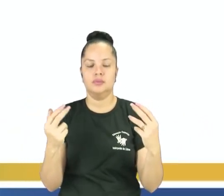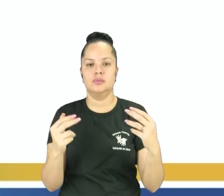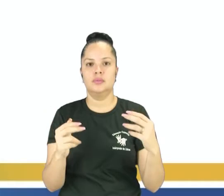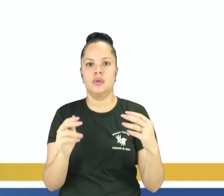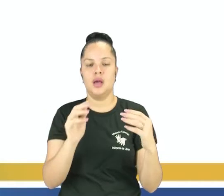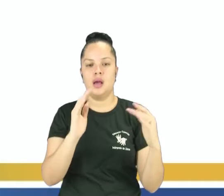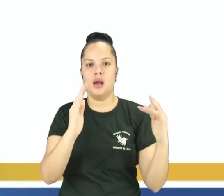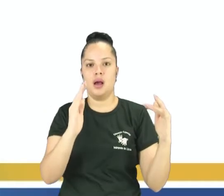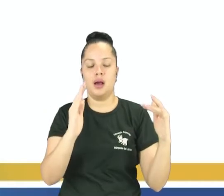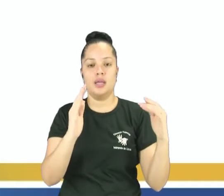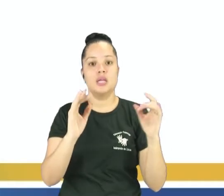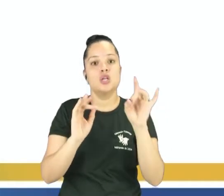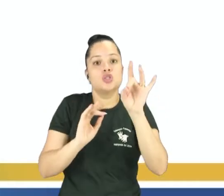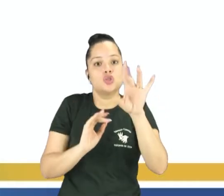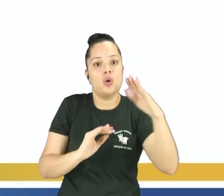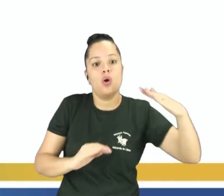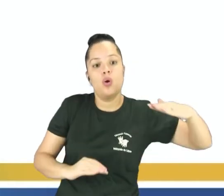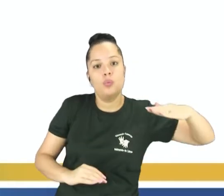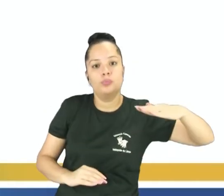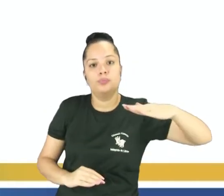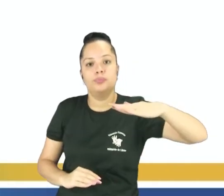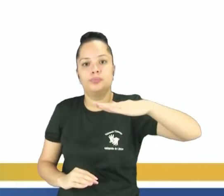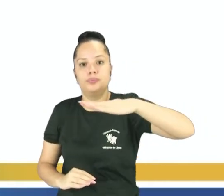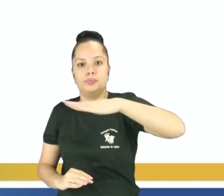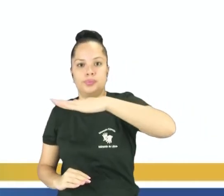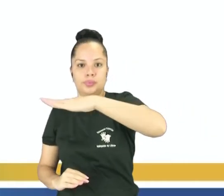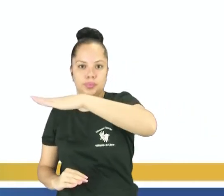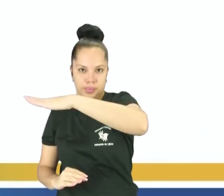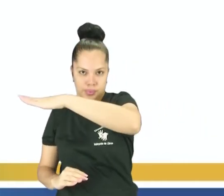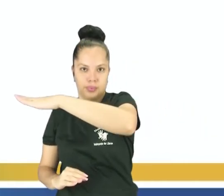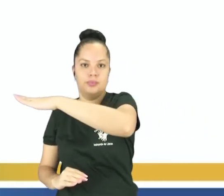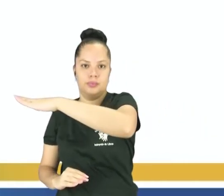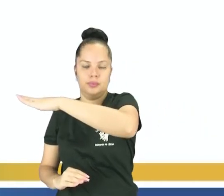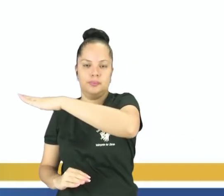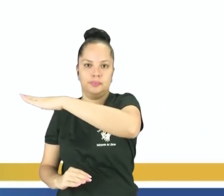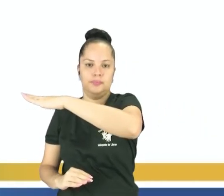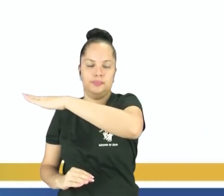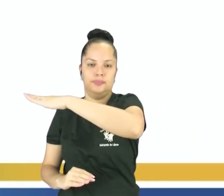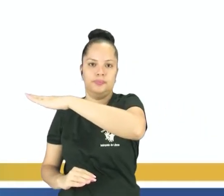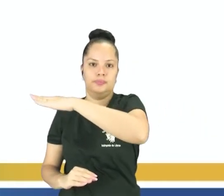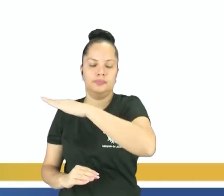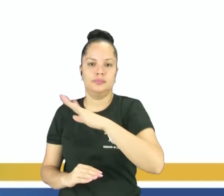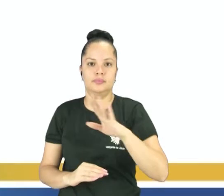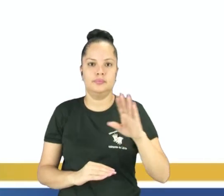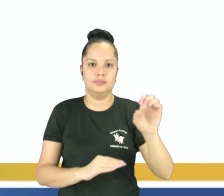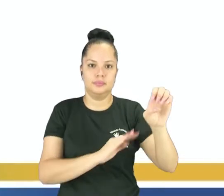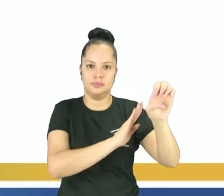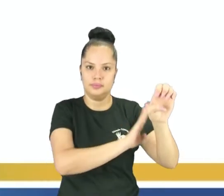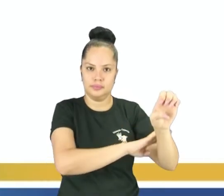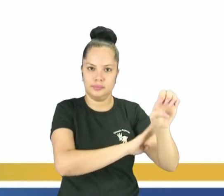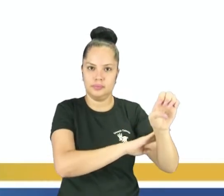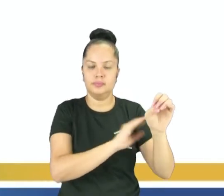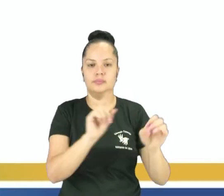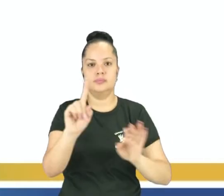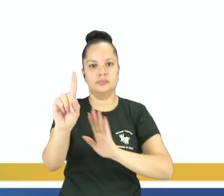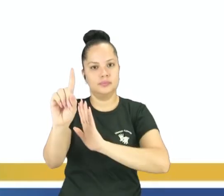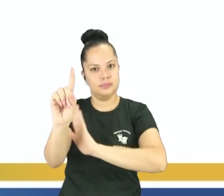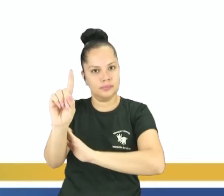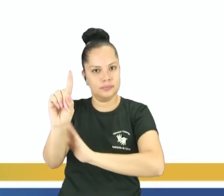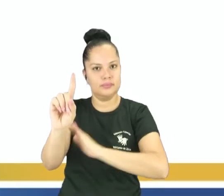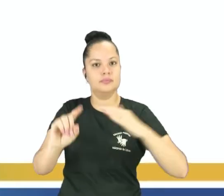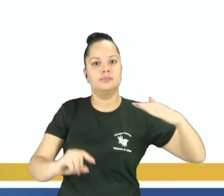Então, apenas eu transladei, eu apenas andei em que direção? Da esquerda para a direita com o meu trapézio. Então, isso